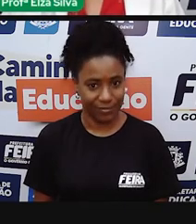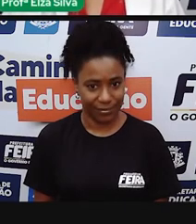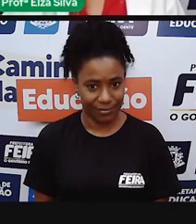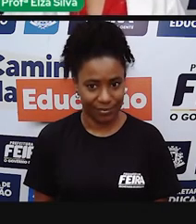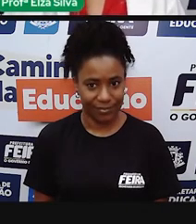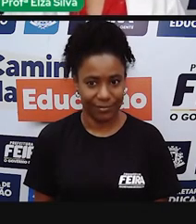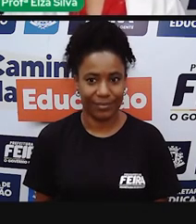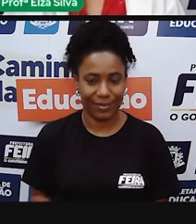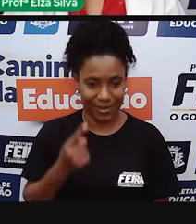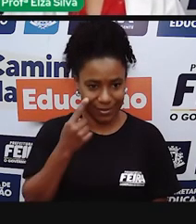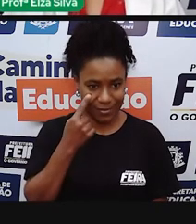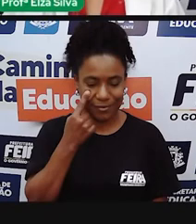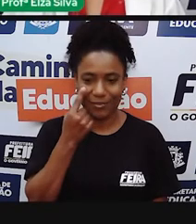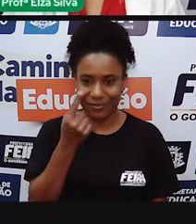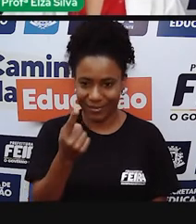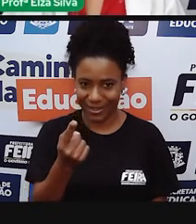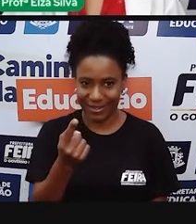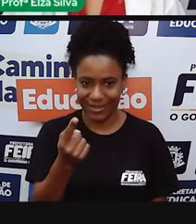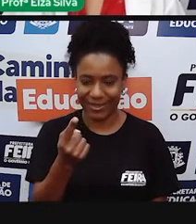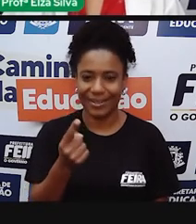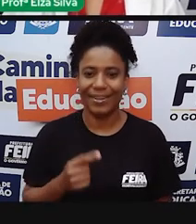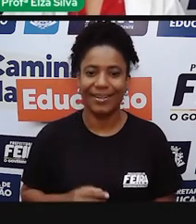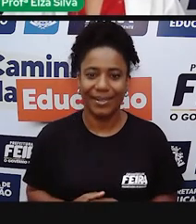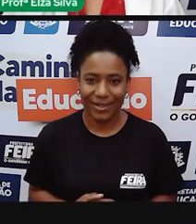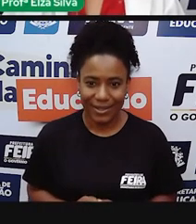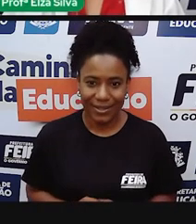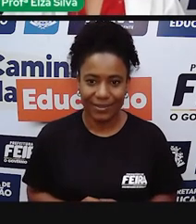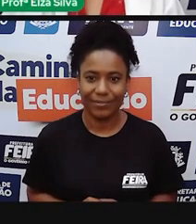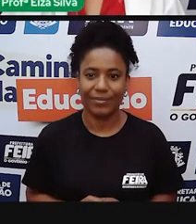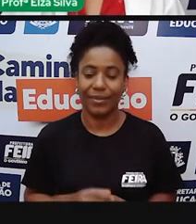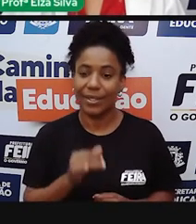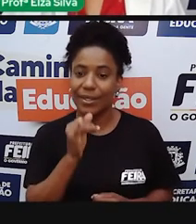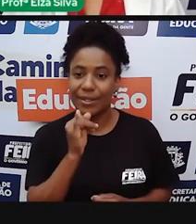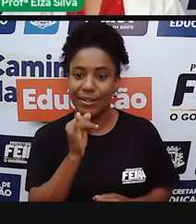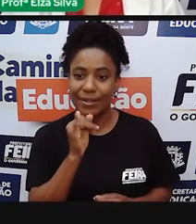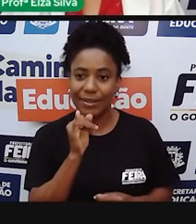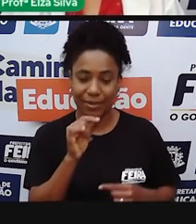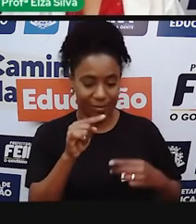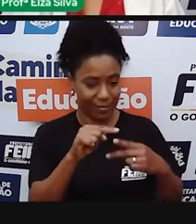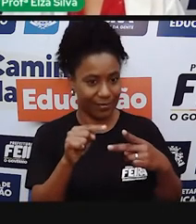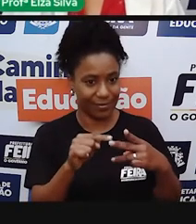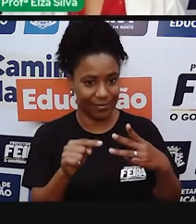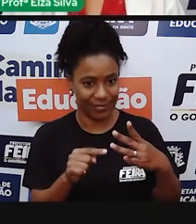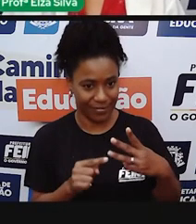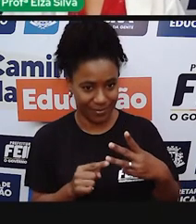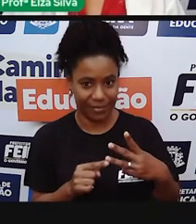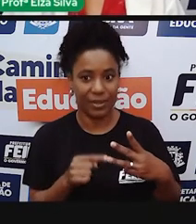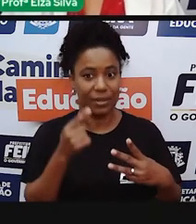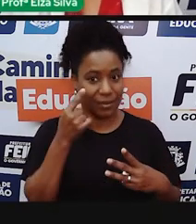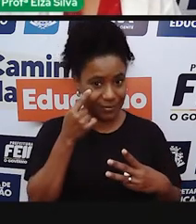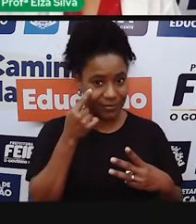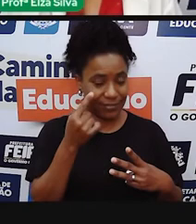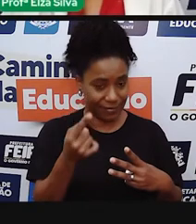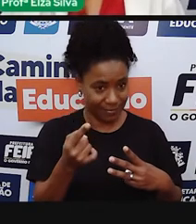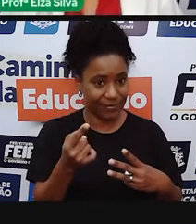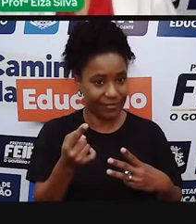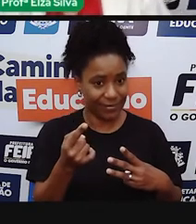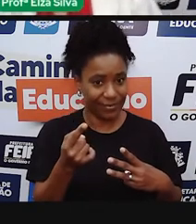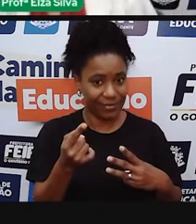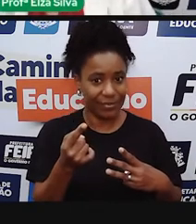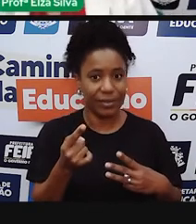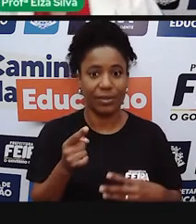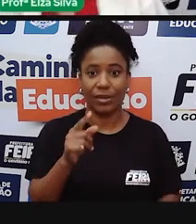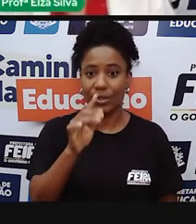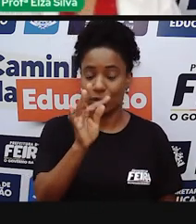Vamos voltar para a tela anterior. Vejamos alguns exemplos. E relembrando, nós vimos que neste caso, né, do